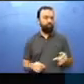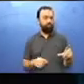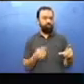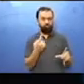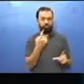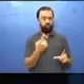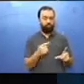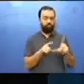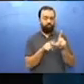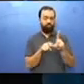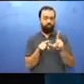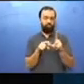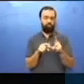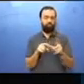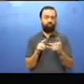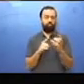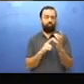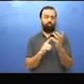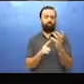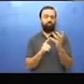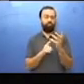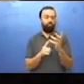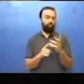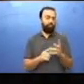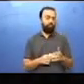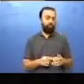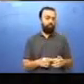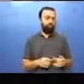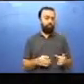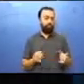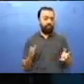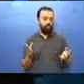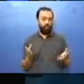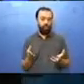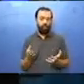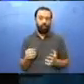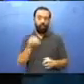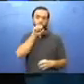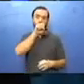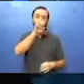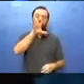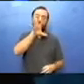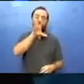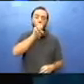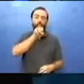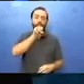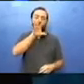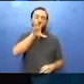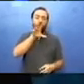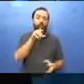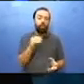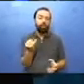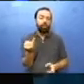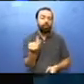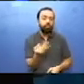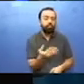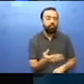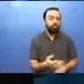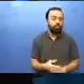em destaque, a letra inicial e a letra final. Vamos ver agora quantas vezes a gente abre a boca para falar esta palavra. Vamos